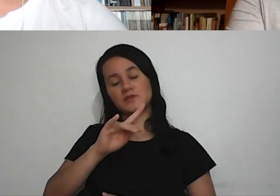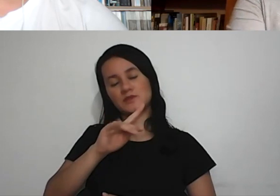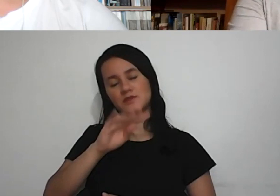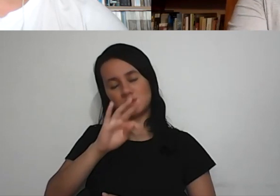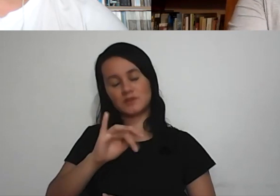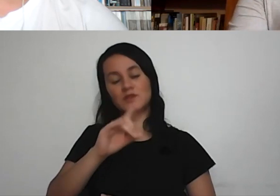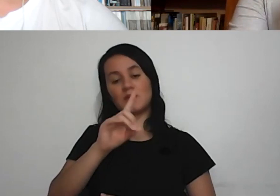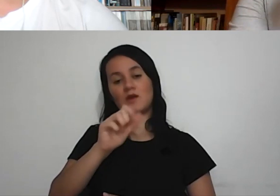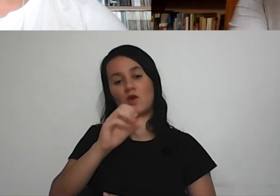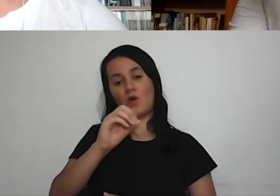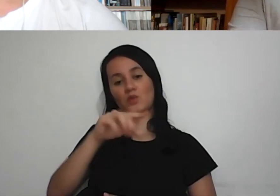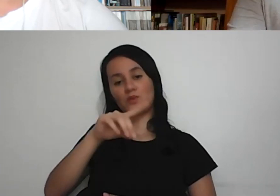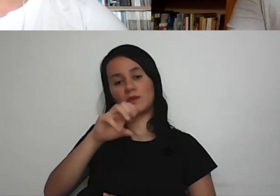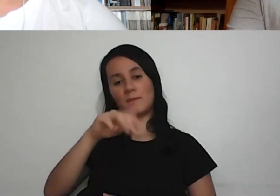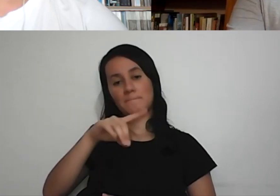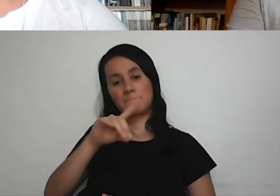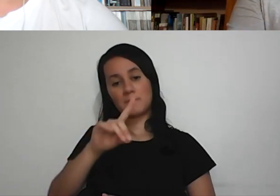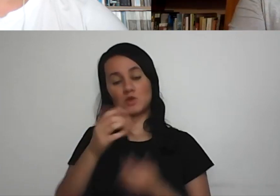já